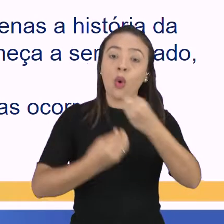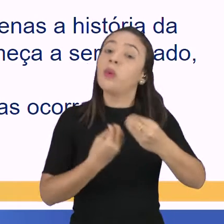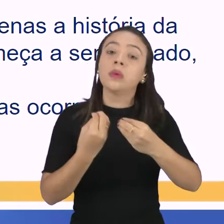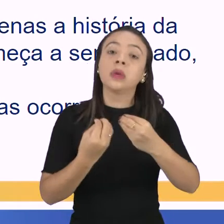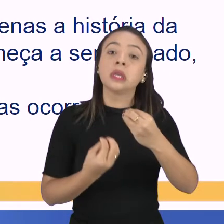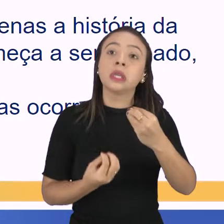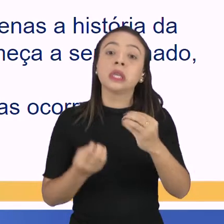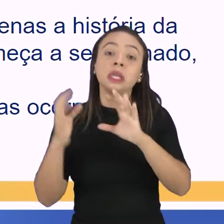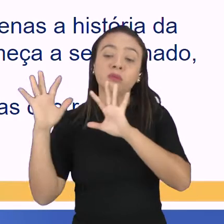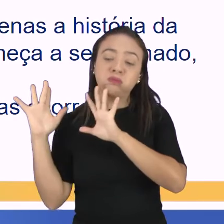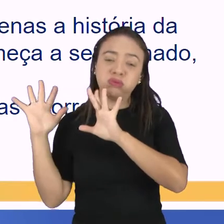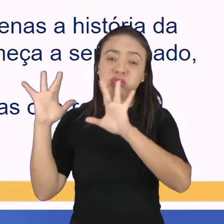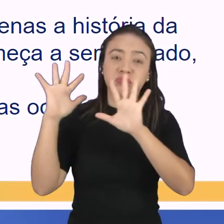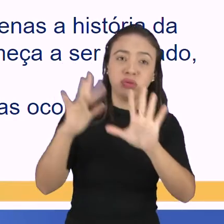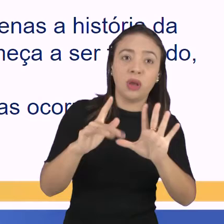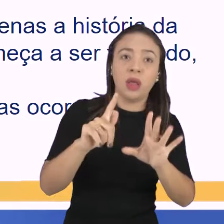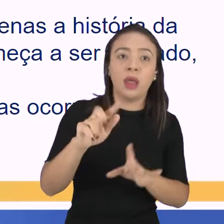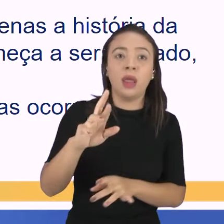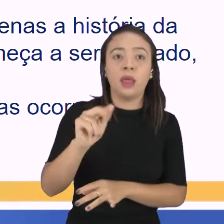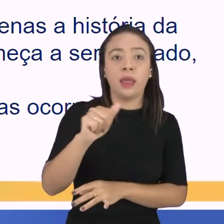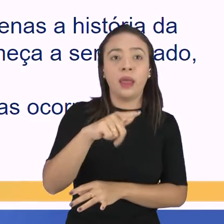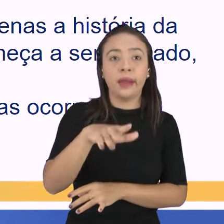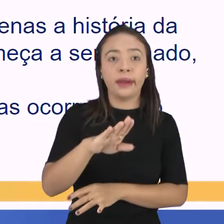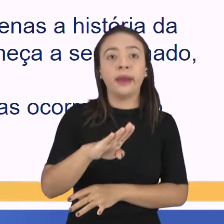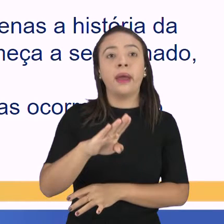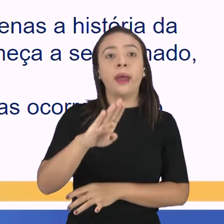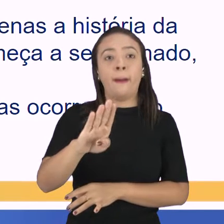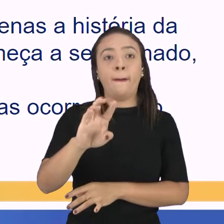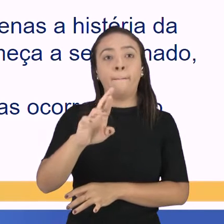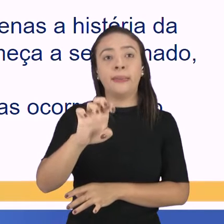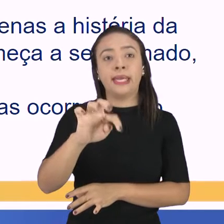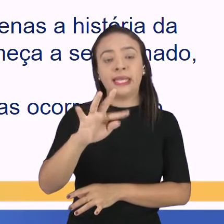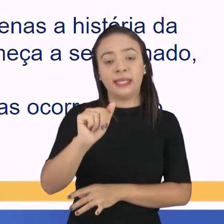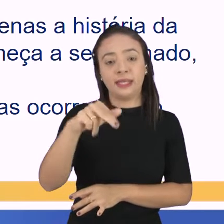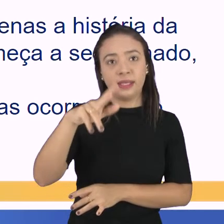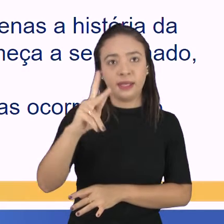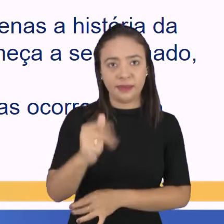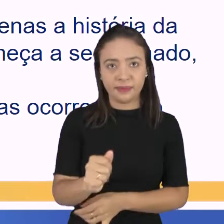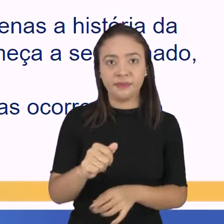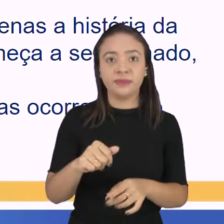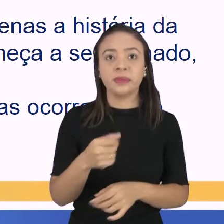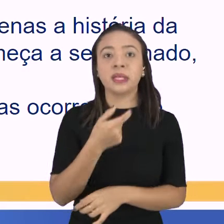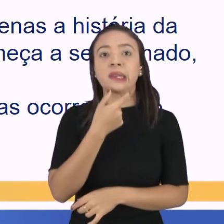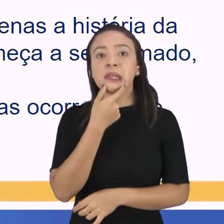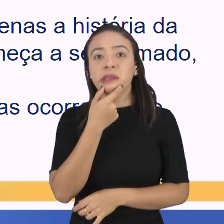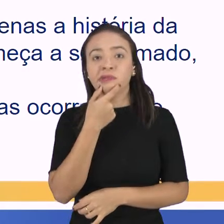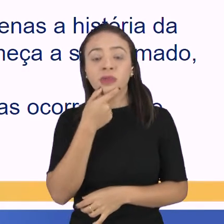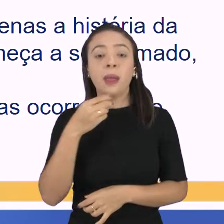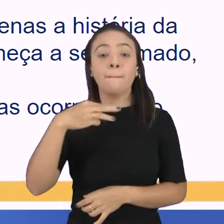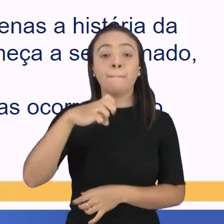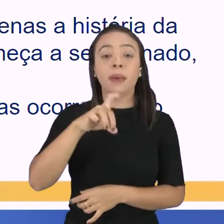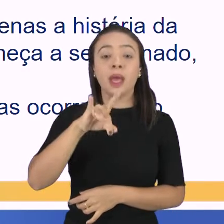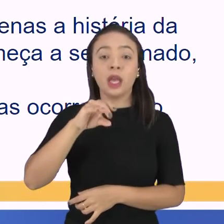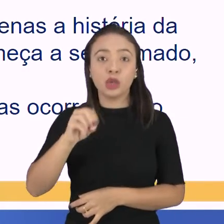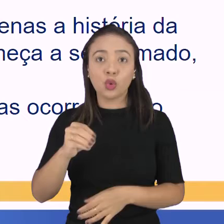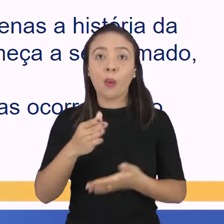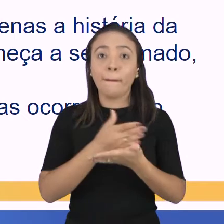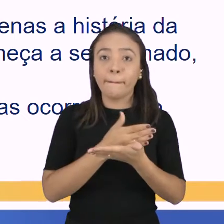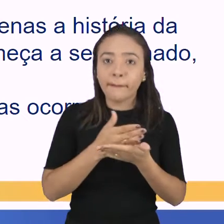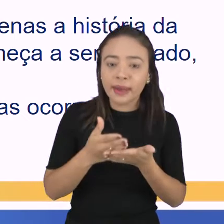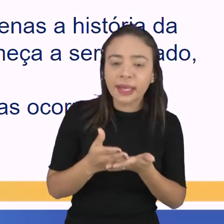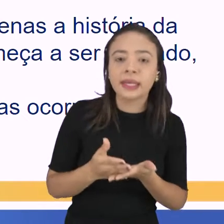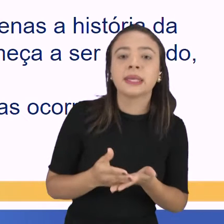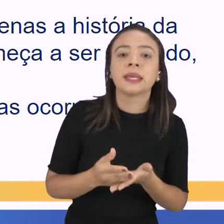Grã-Bretanha. No inglês médio, é onde o inglês começa a ser formado após a invasão da Inglaterra. Letra C.